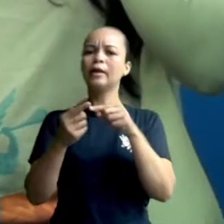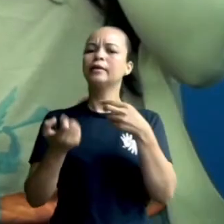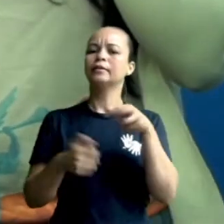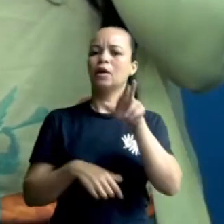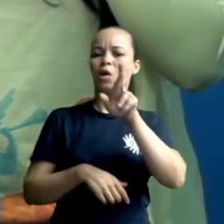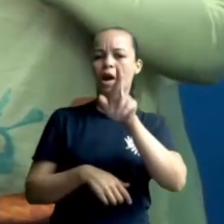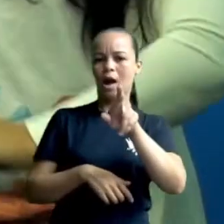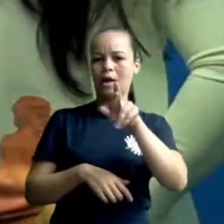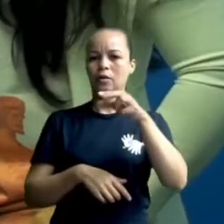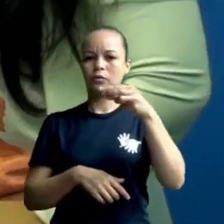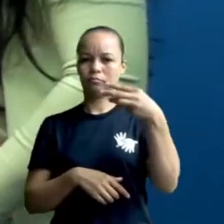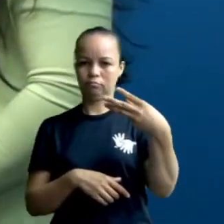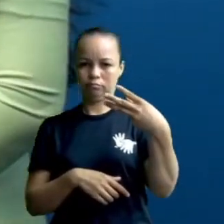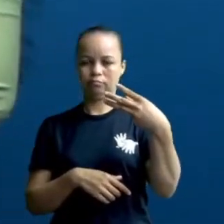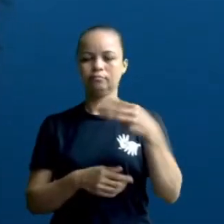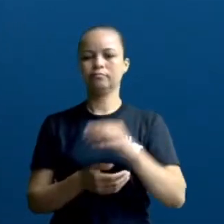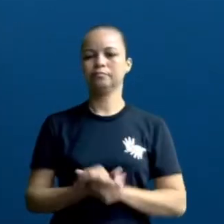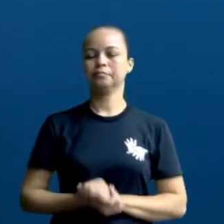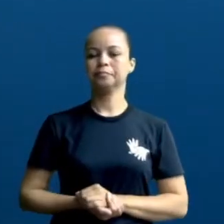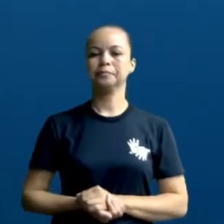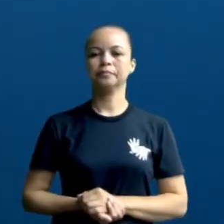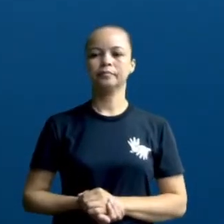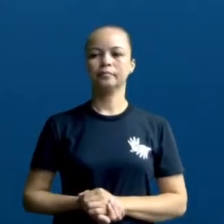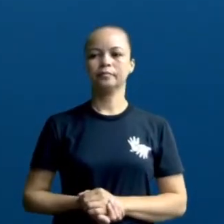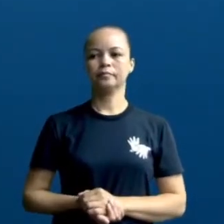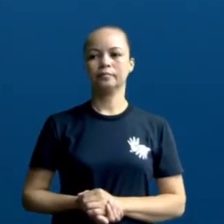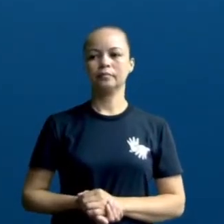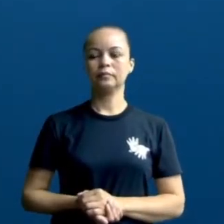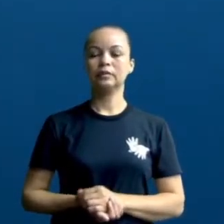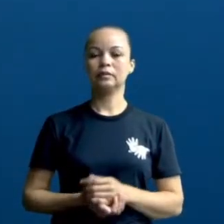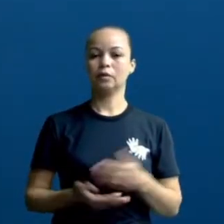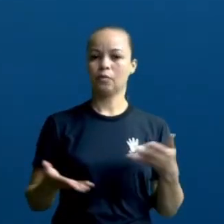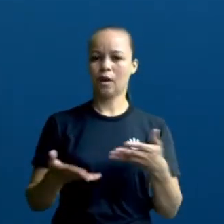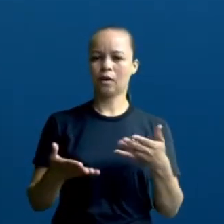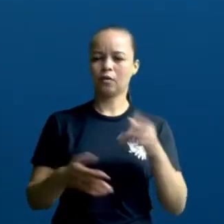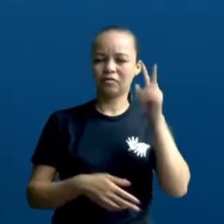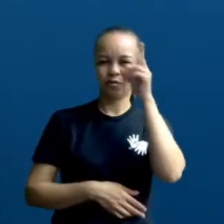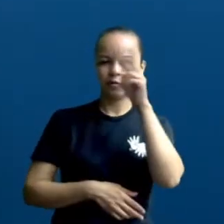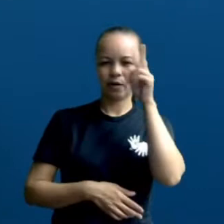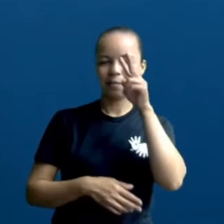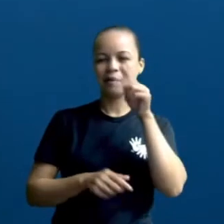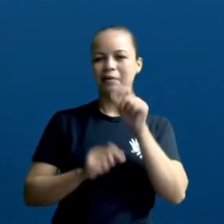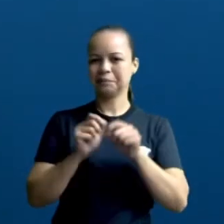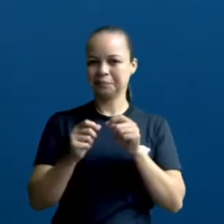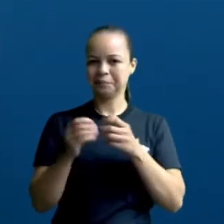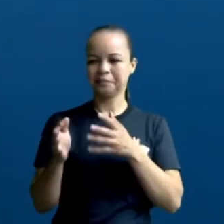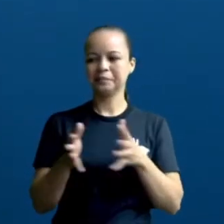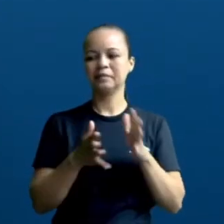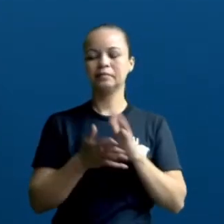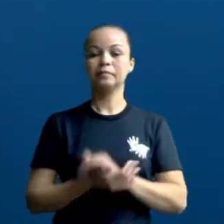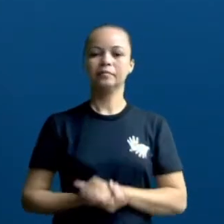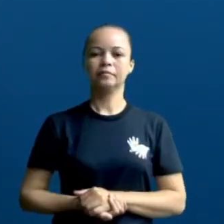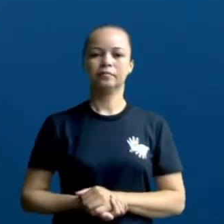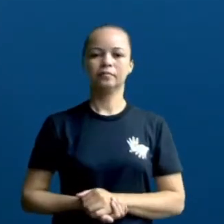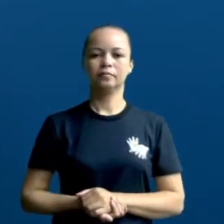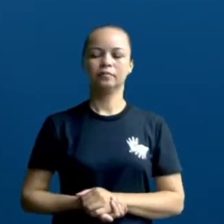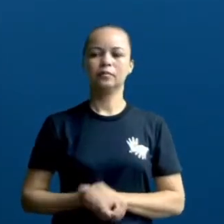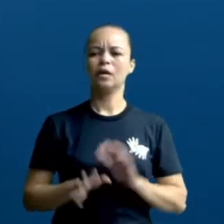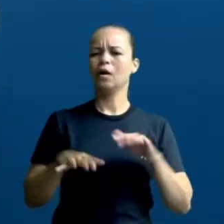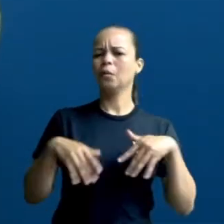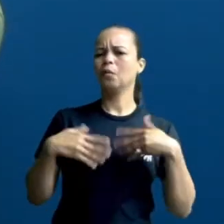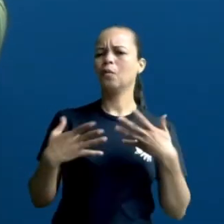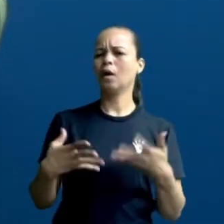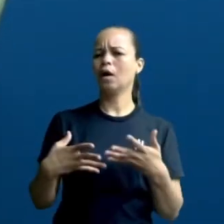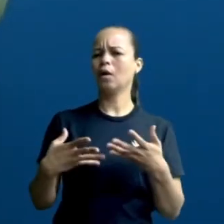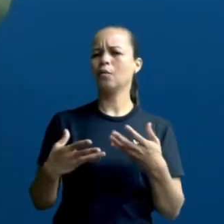raio 3, tá certo? Então, vamos recordar aqui comigo, tá? Qual é